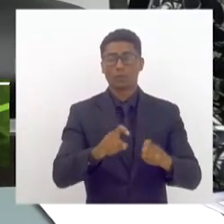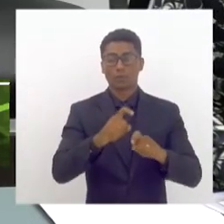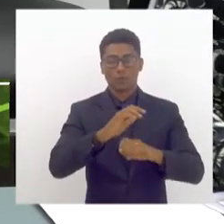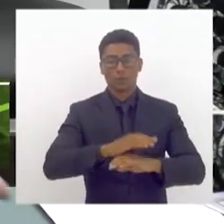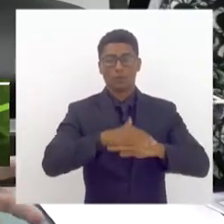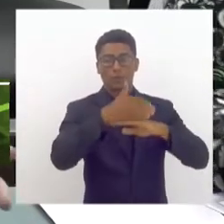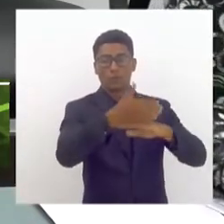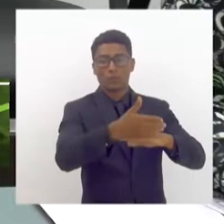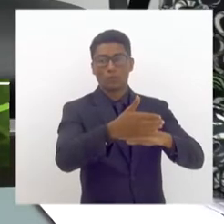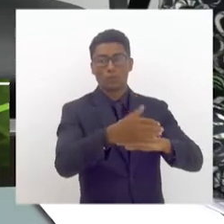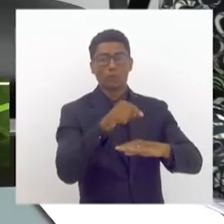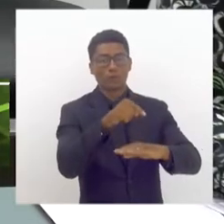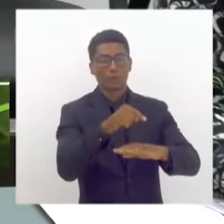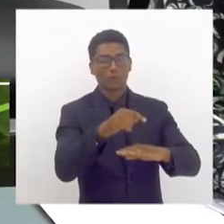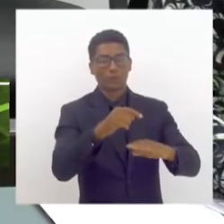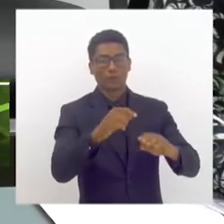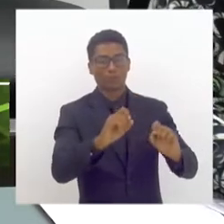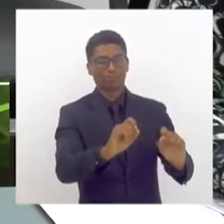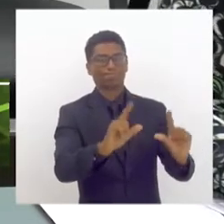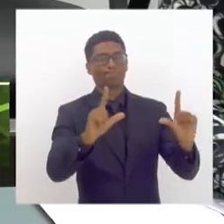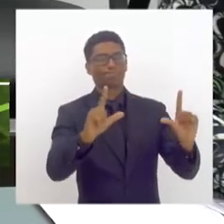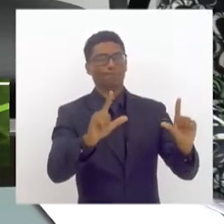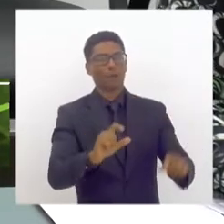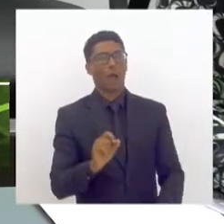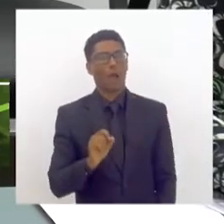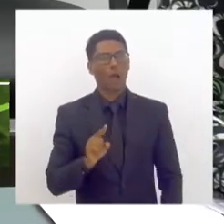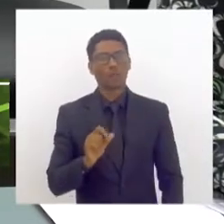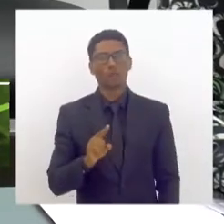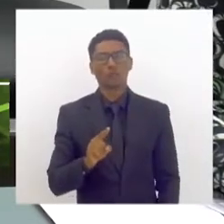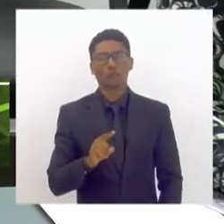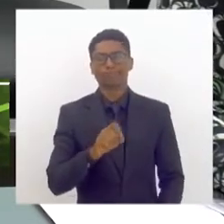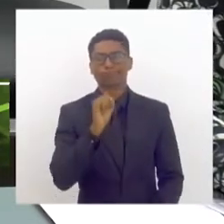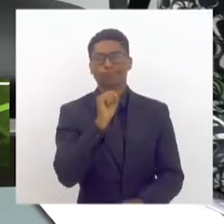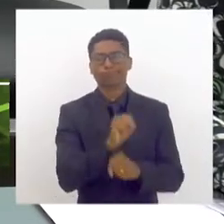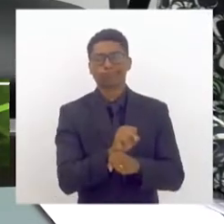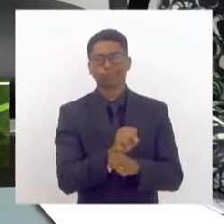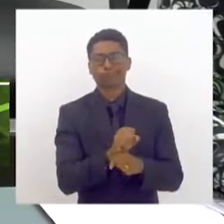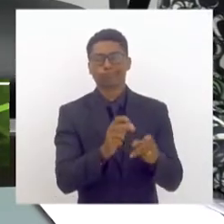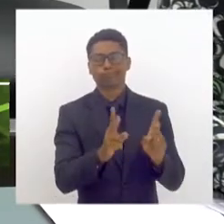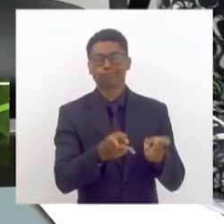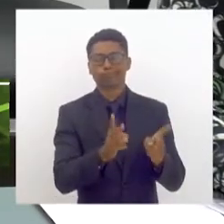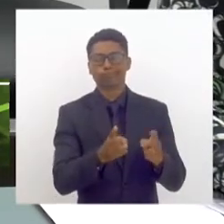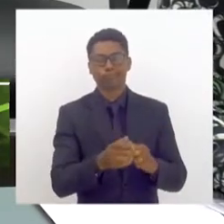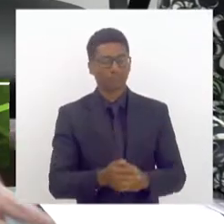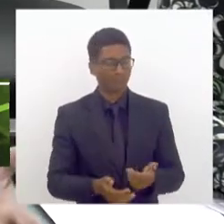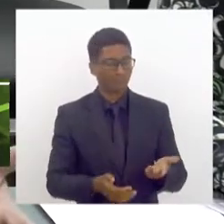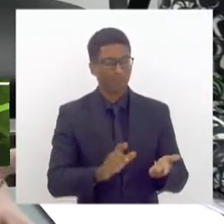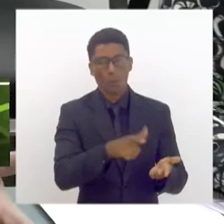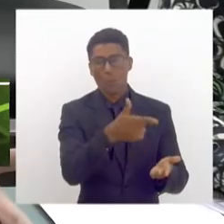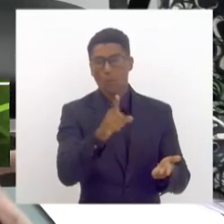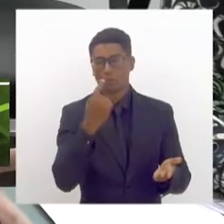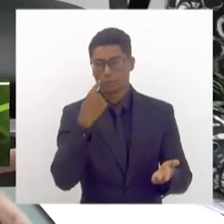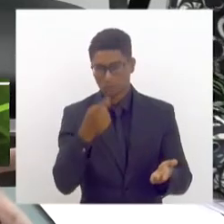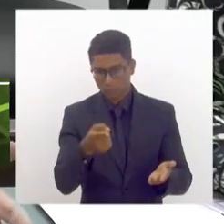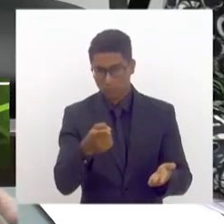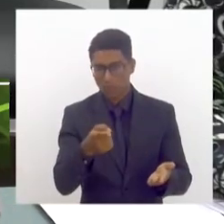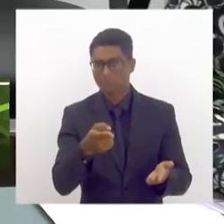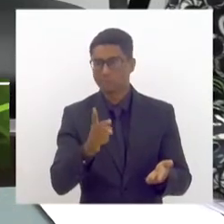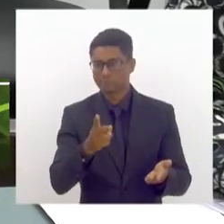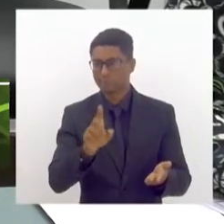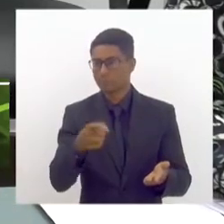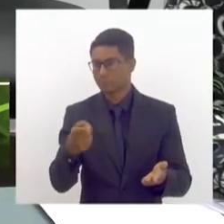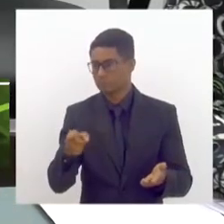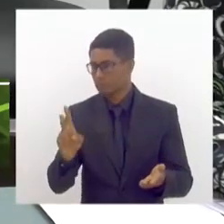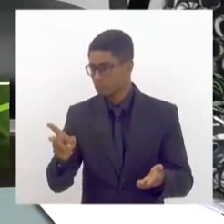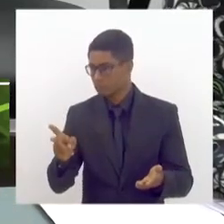a tela azul, né? A tela azul, a gente vai trocando qual não está em tela azul, e a